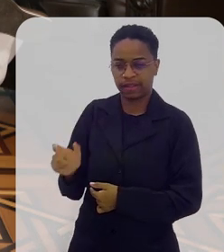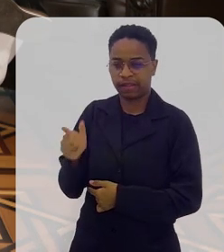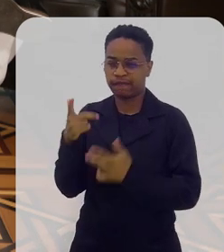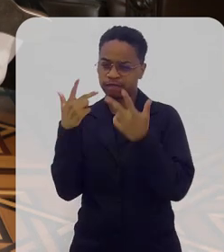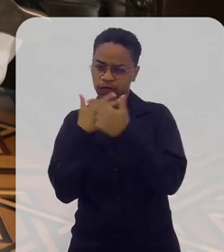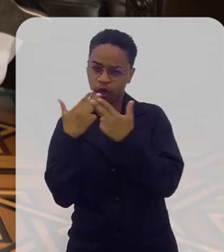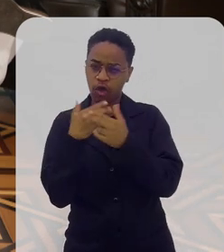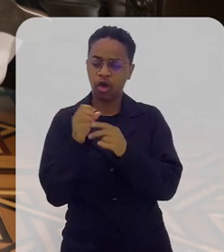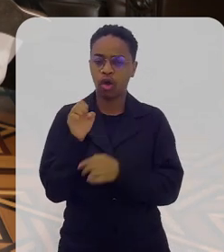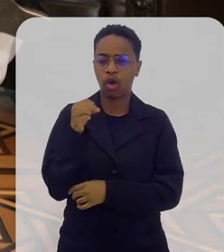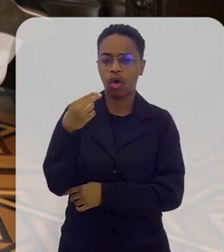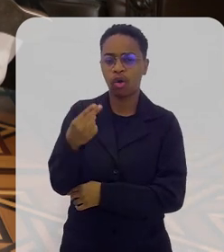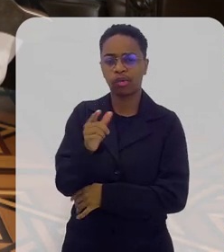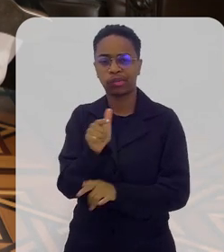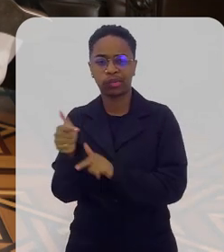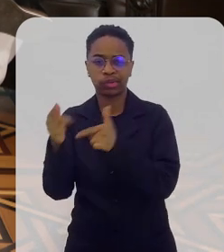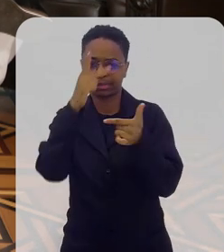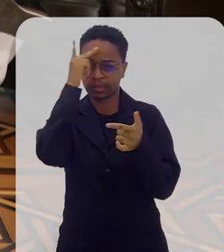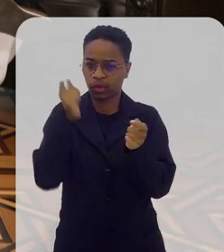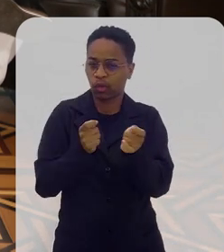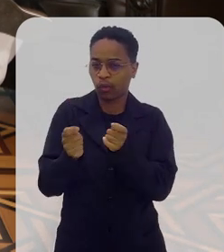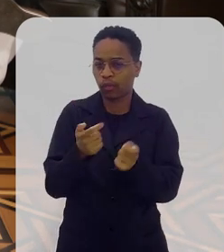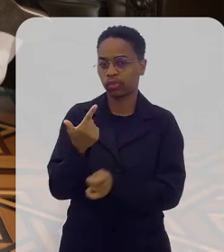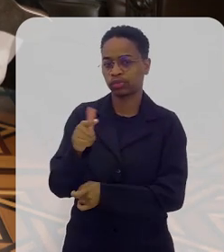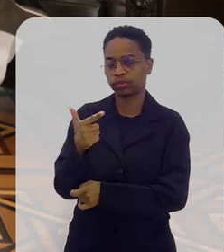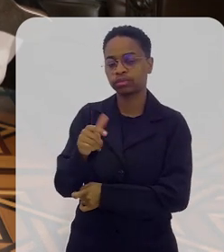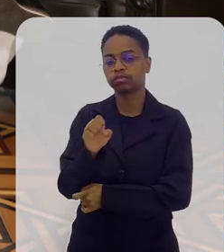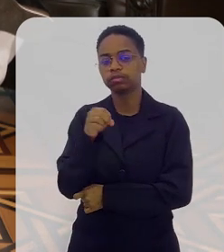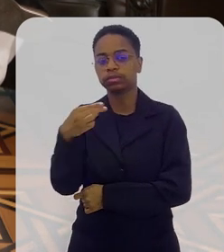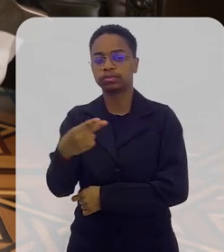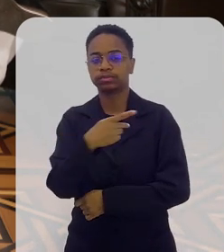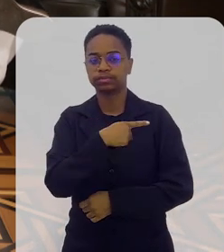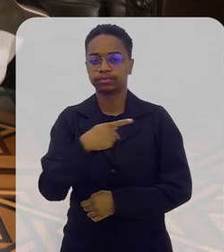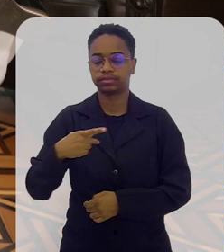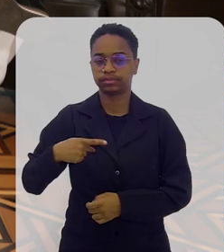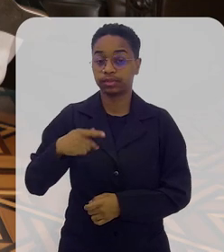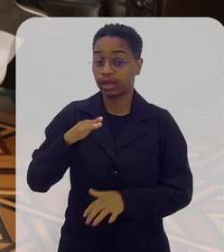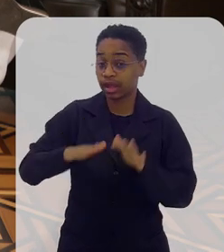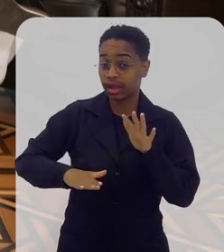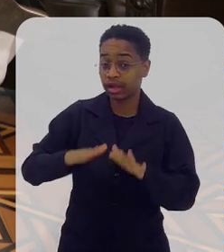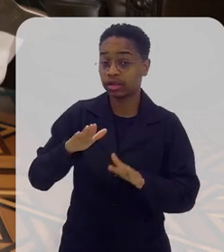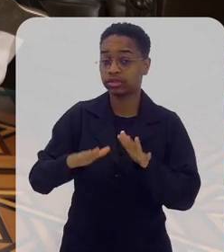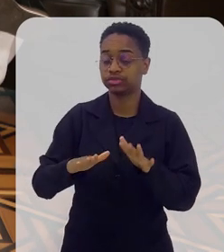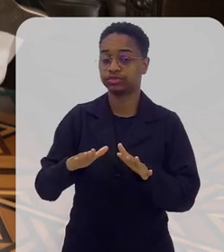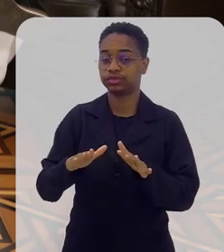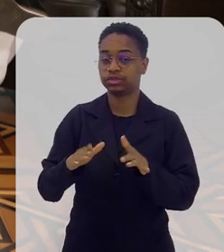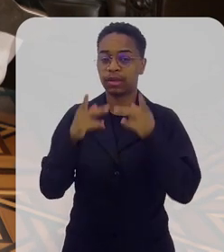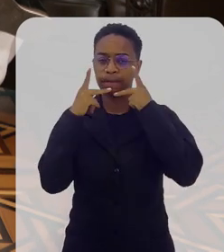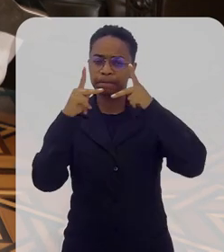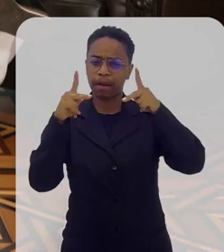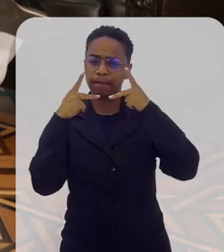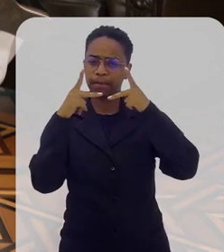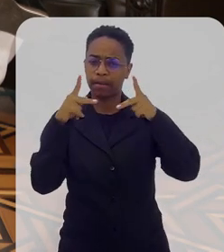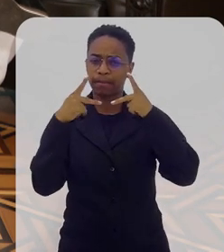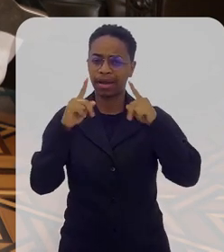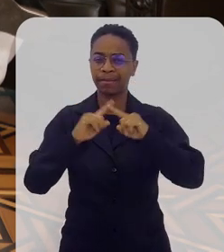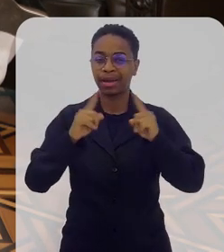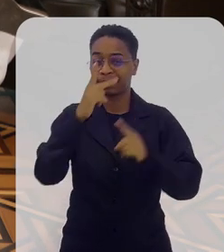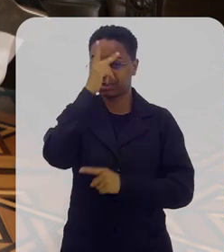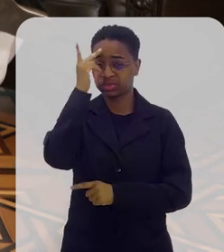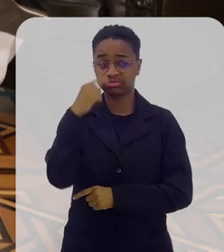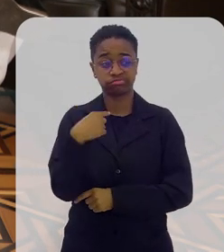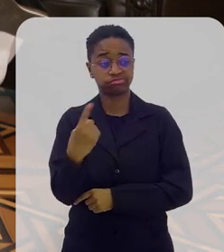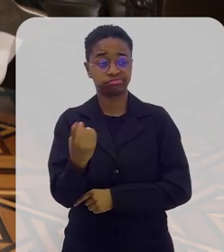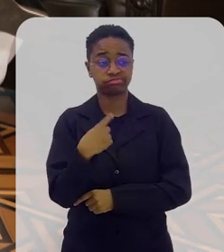demais, acredito, daquele irmãozinho que não se controla, ou daquele pastor que muitas vezes vai pregar, o cara entra vazio e